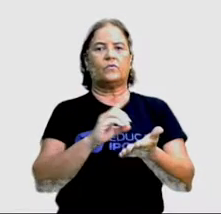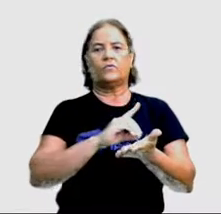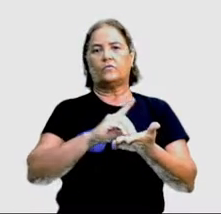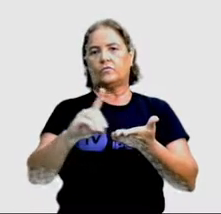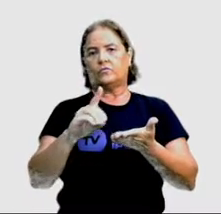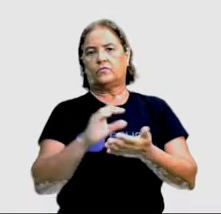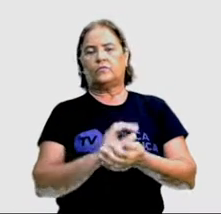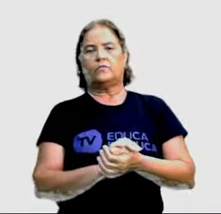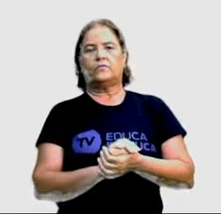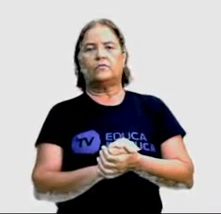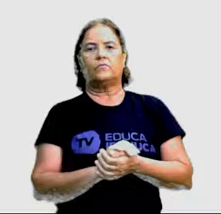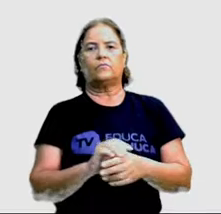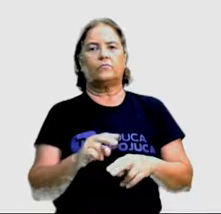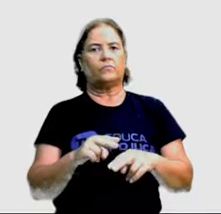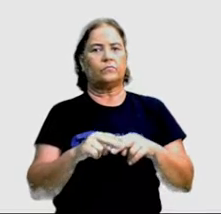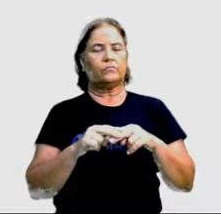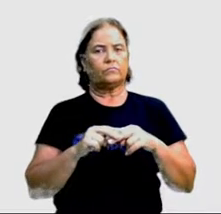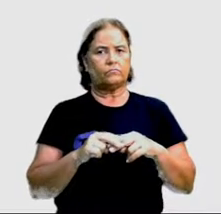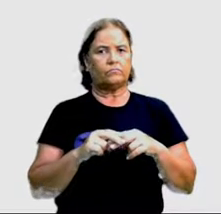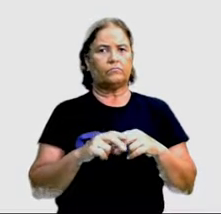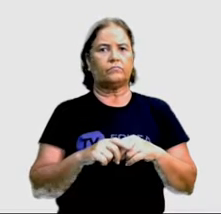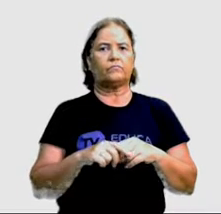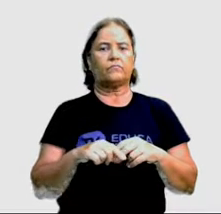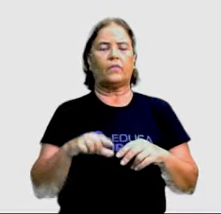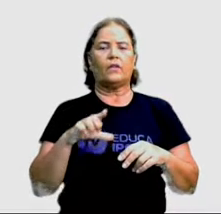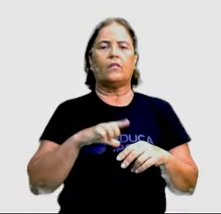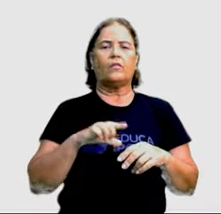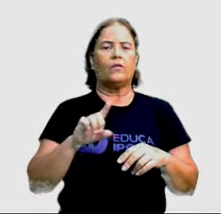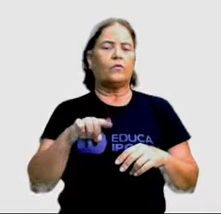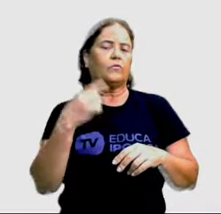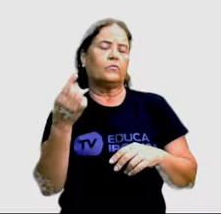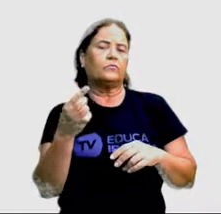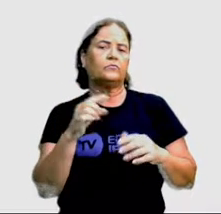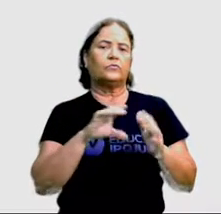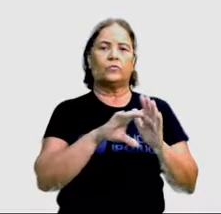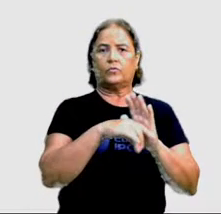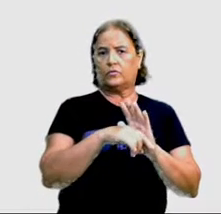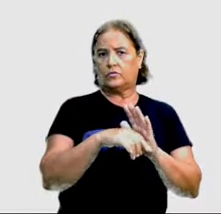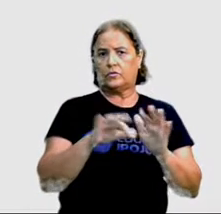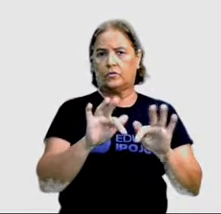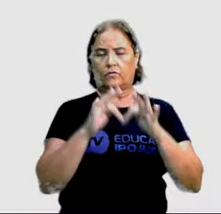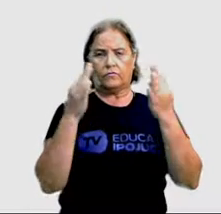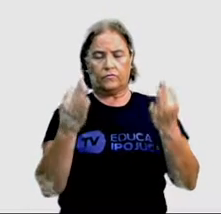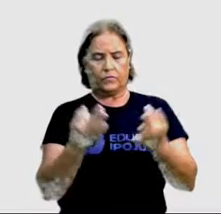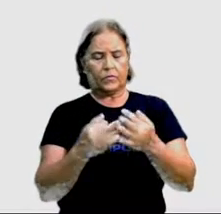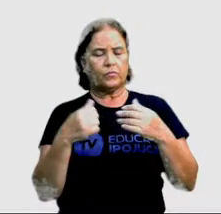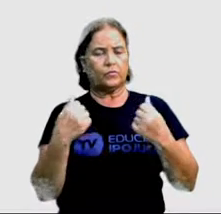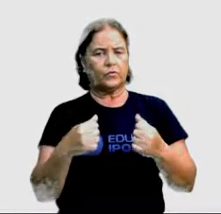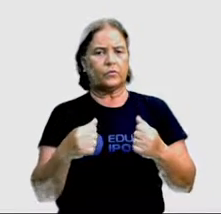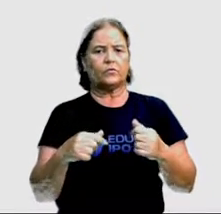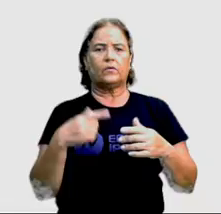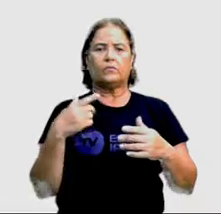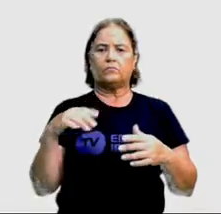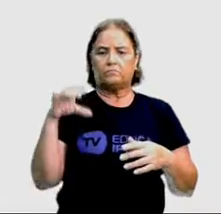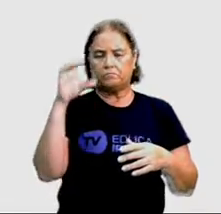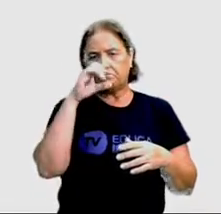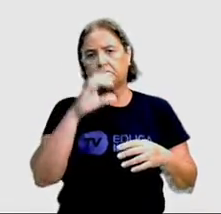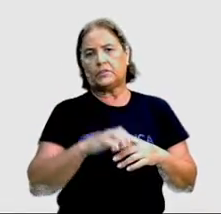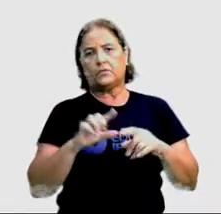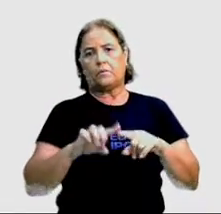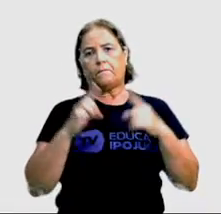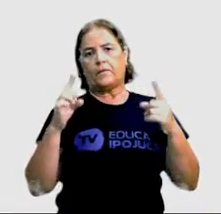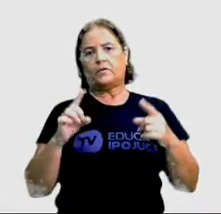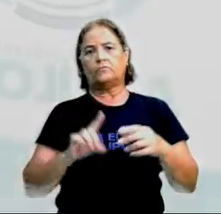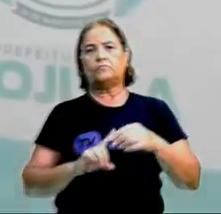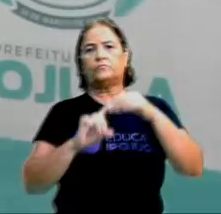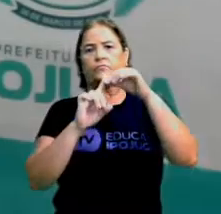Howard. Portanto, existem outros conceitos de família que a gente poderia estar explorando, mas o principal